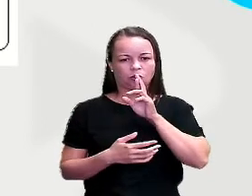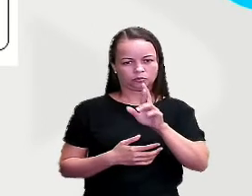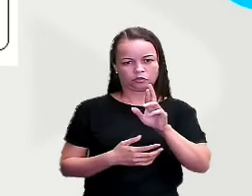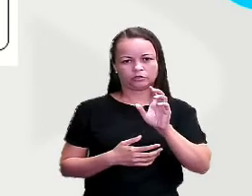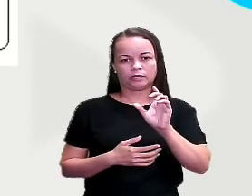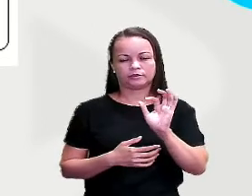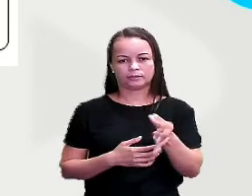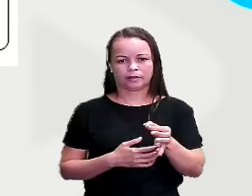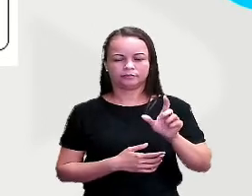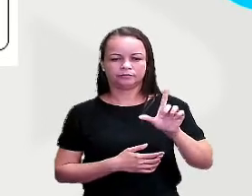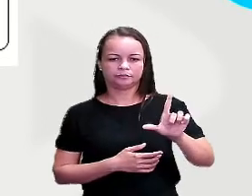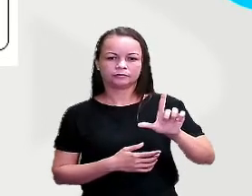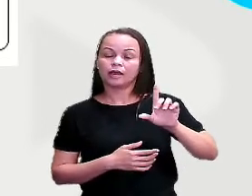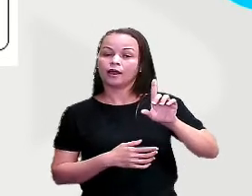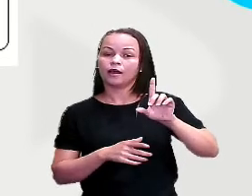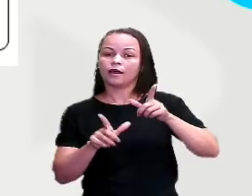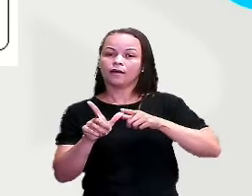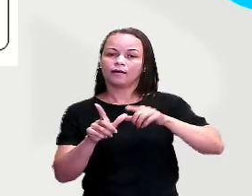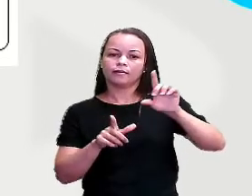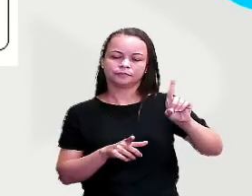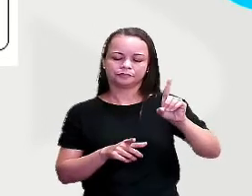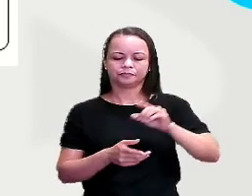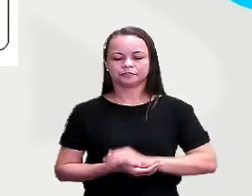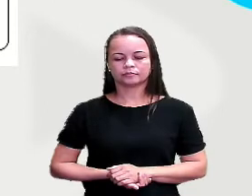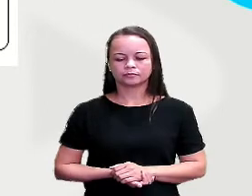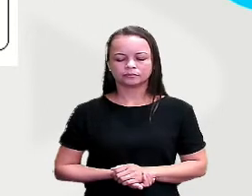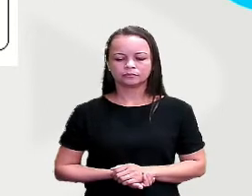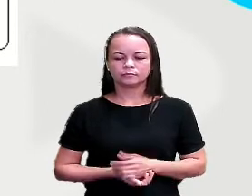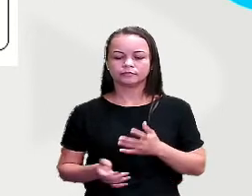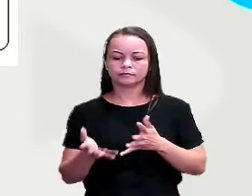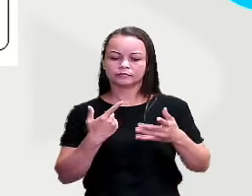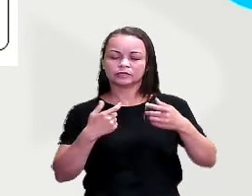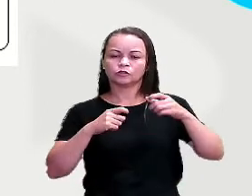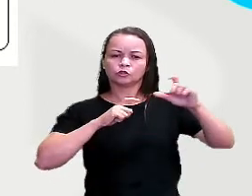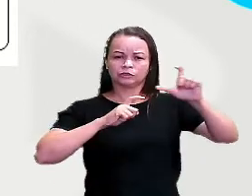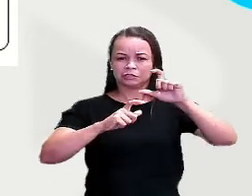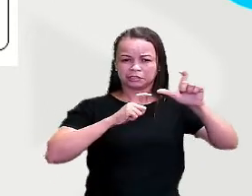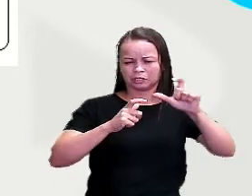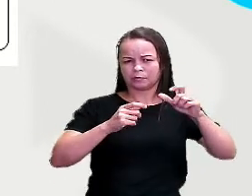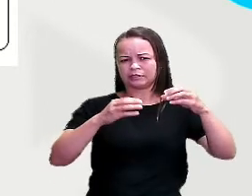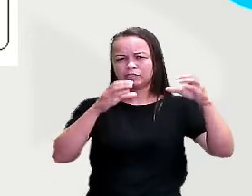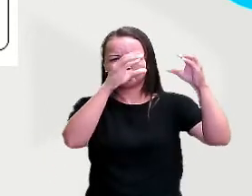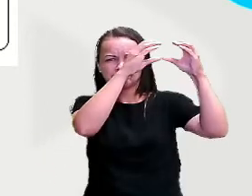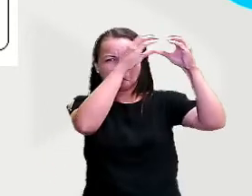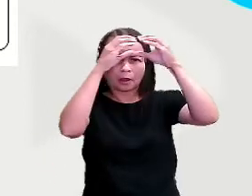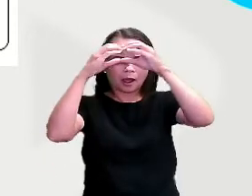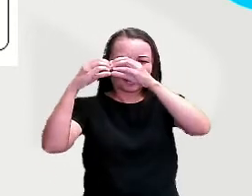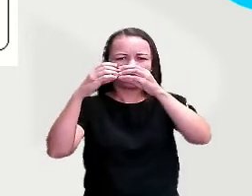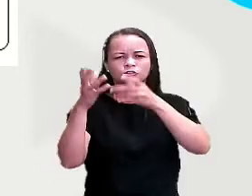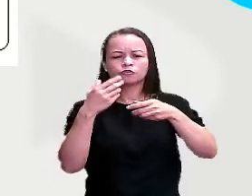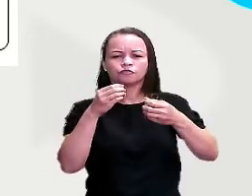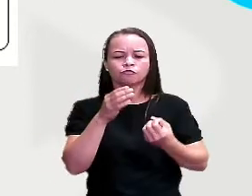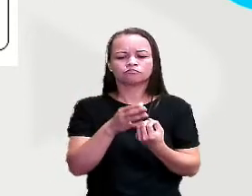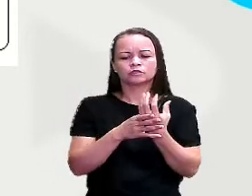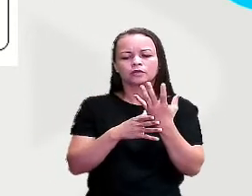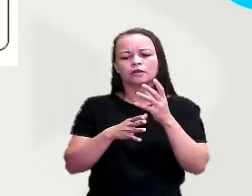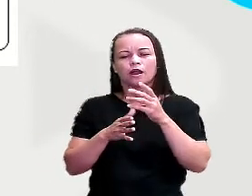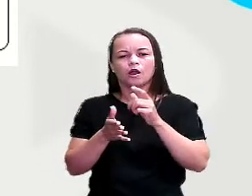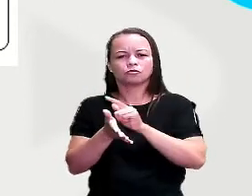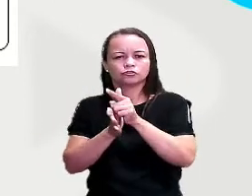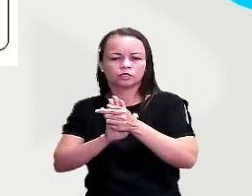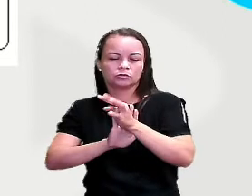Então, se por acaso na tirinha tiver a presença de balões, ou quando você for construir, né, produzir aí um gênero